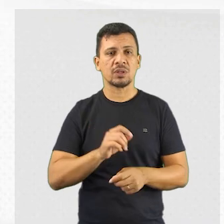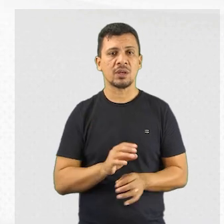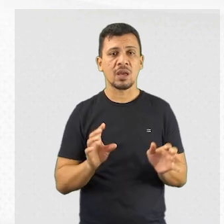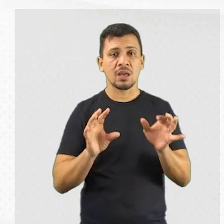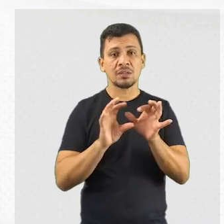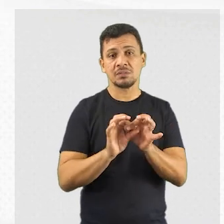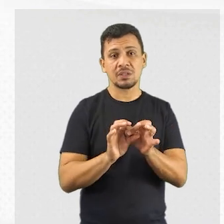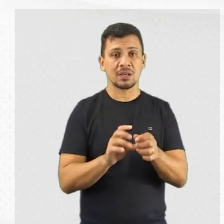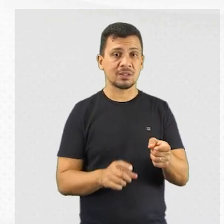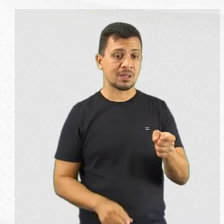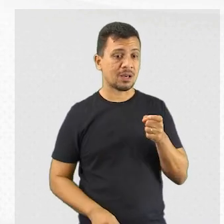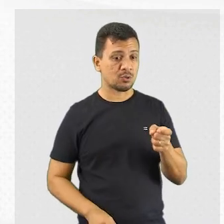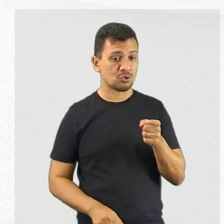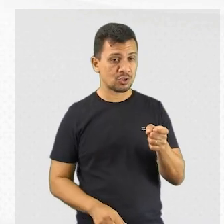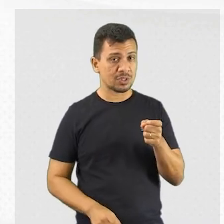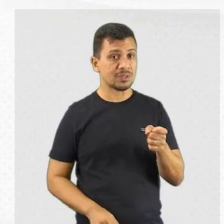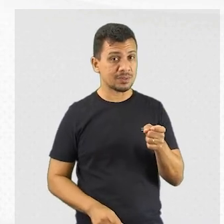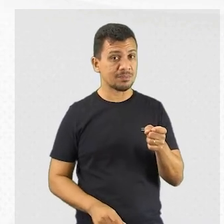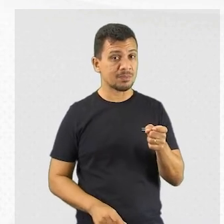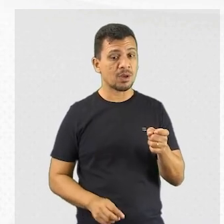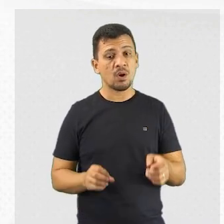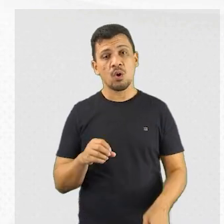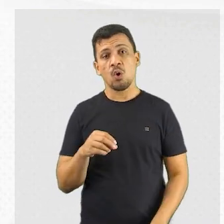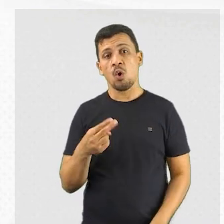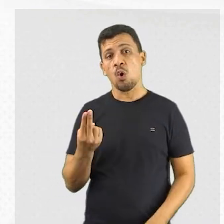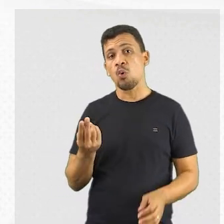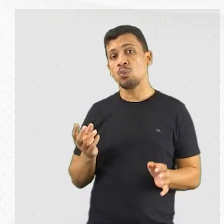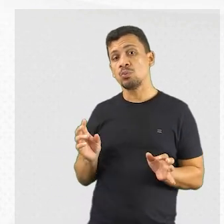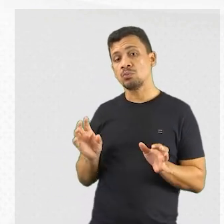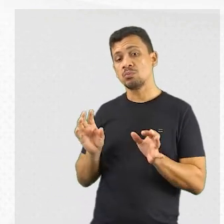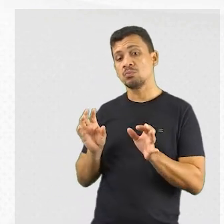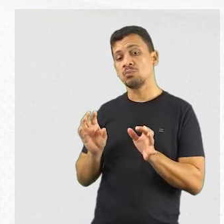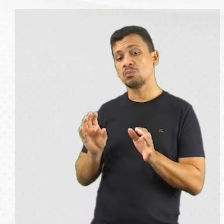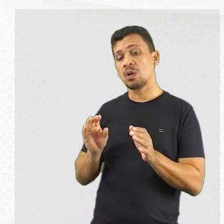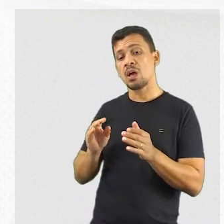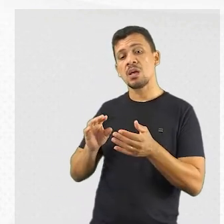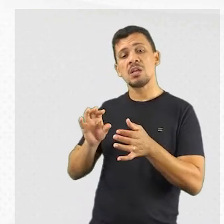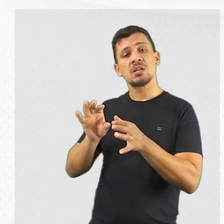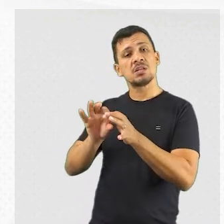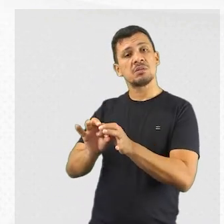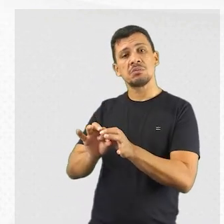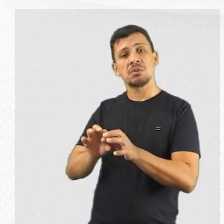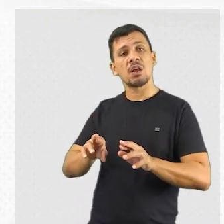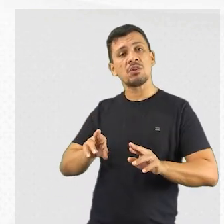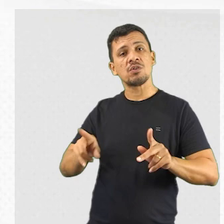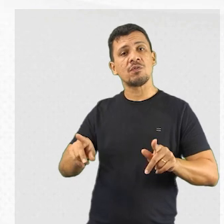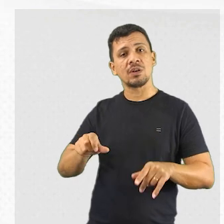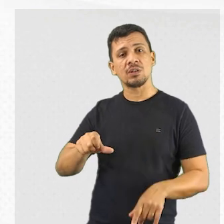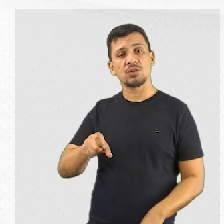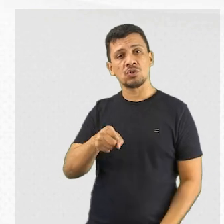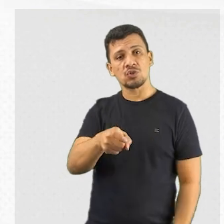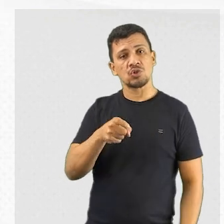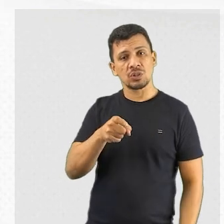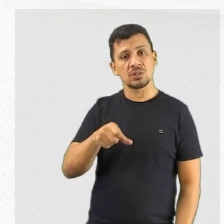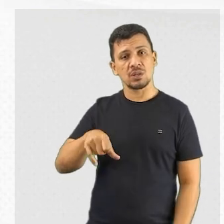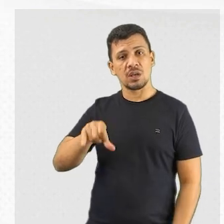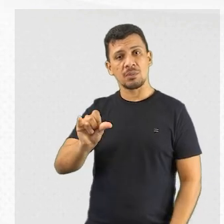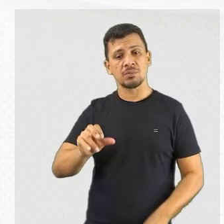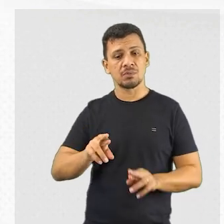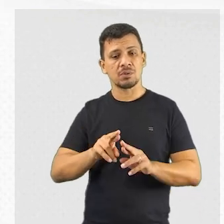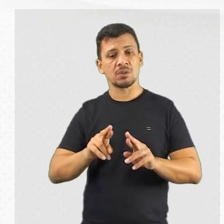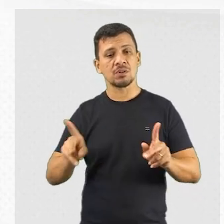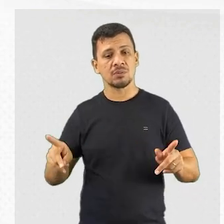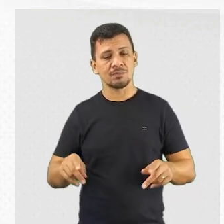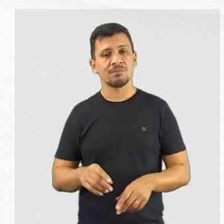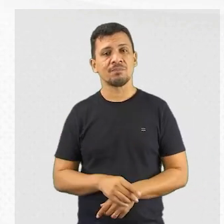ao X, que é no cromossomo X, ou então numa região não homóloga entre o X e o Y, que a gente chama da região do Y,